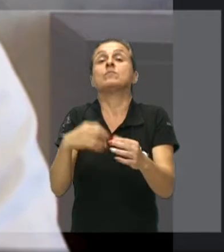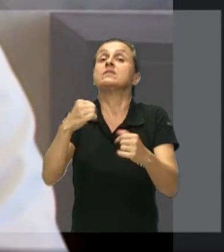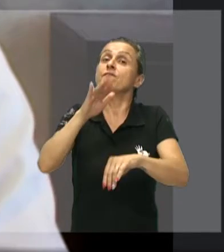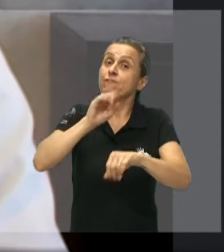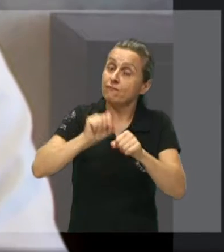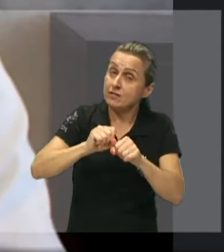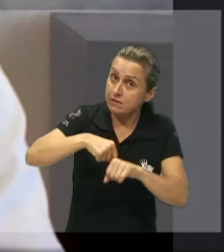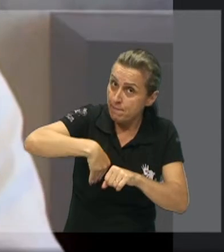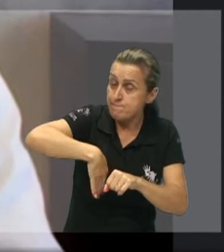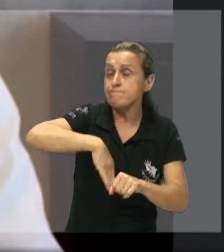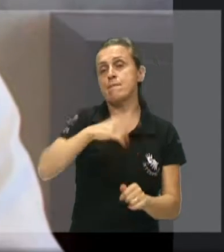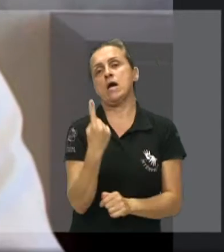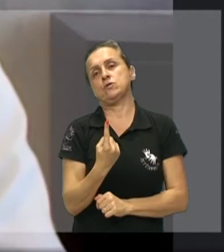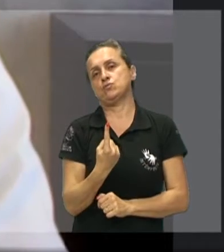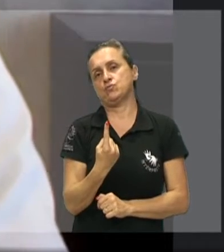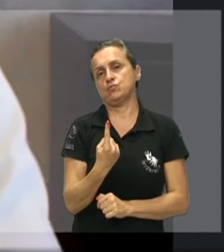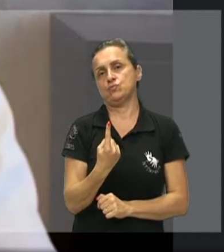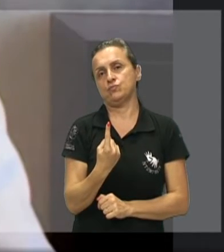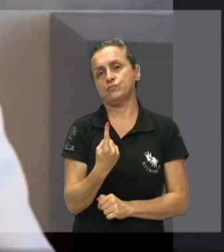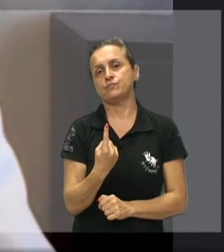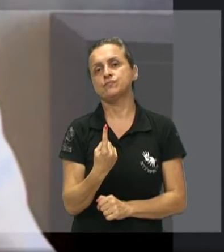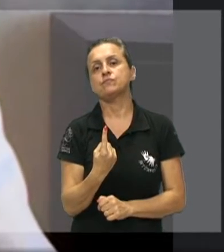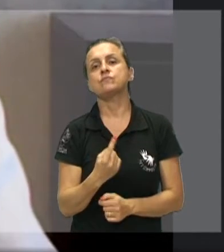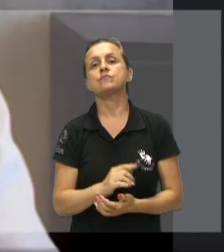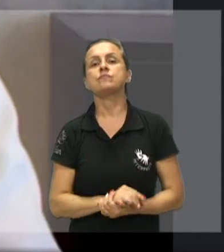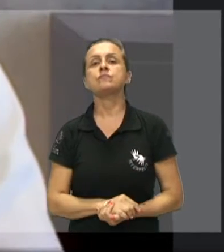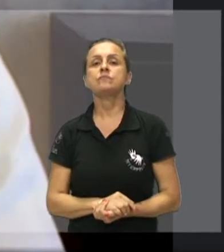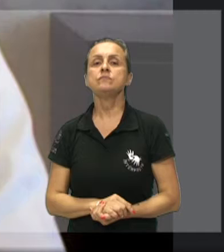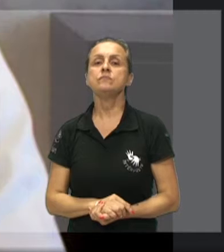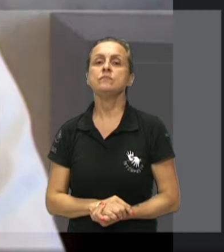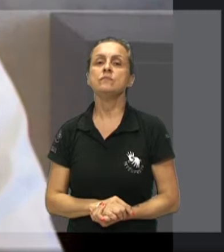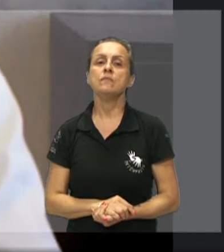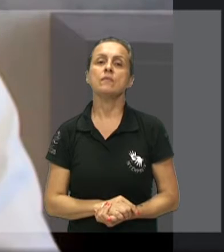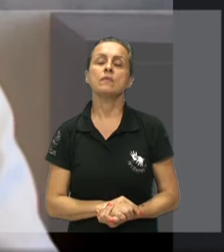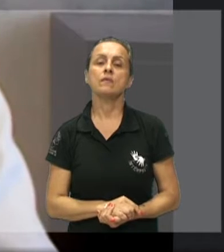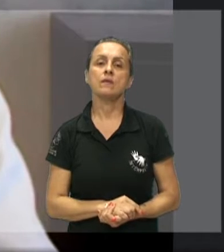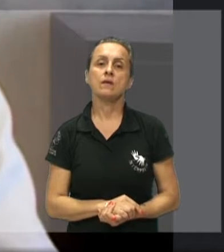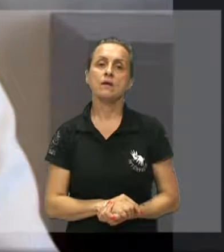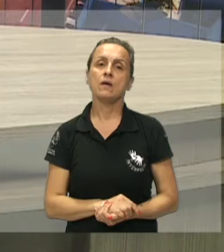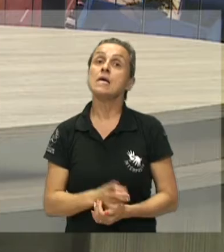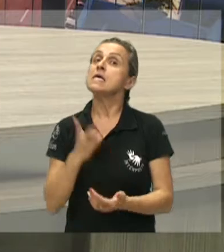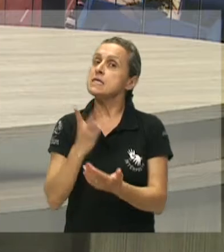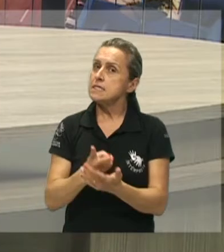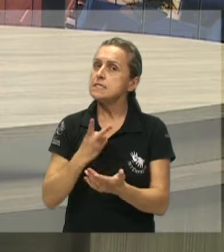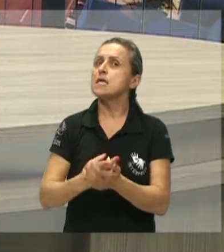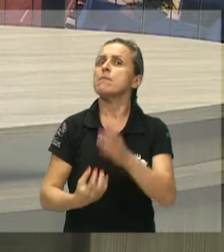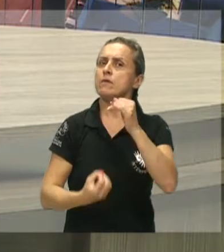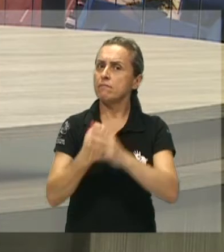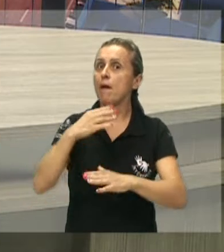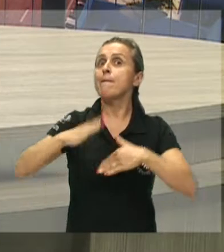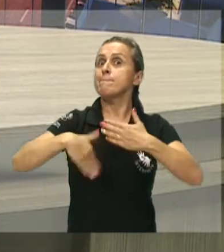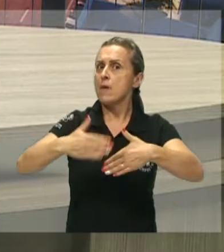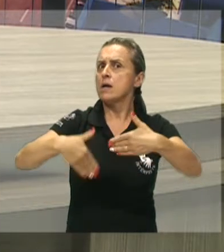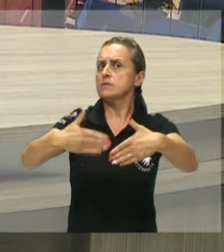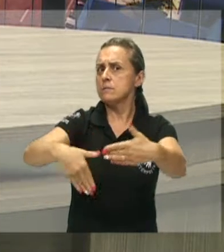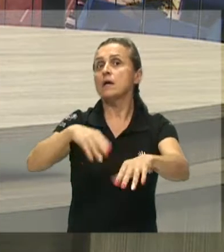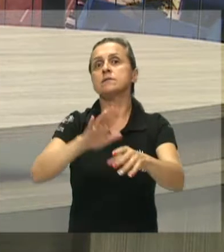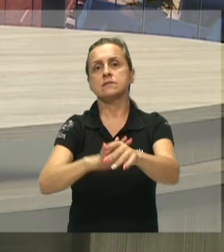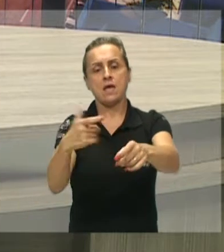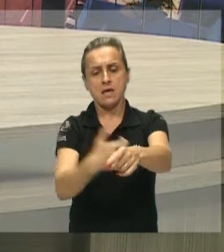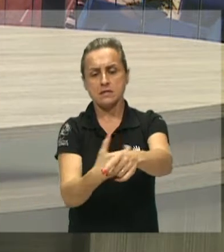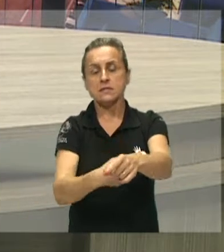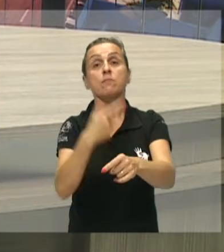tem metástase e tem PSA baixo. Então a gente poderia lançar mão desse outro exame, que é o PET-CT com